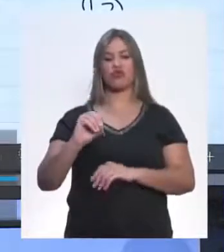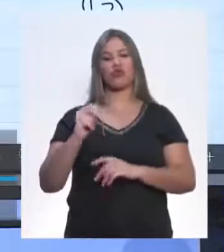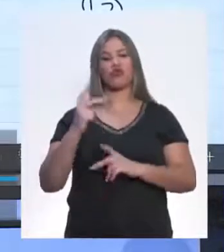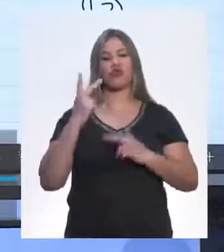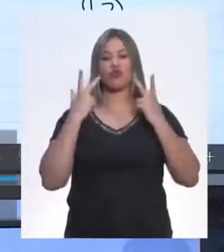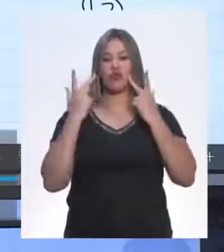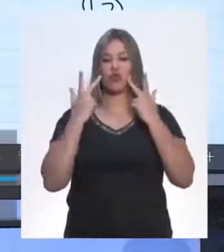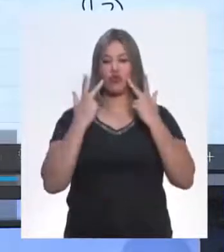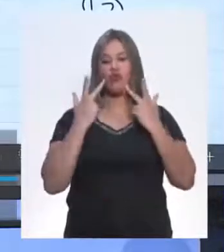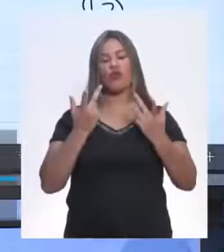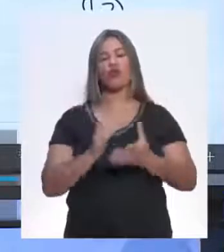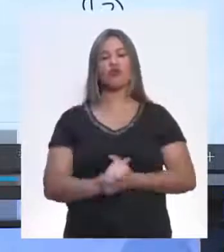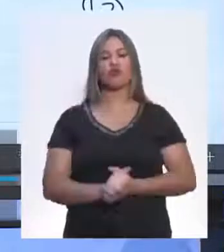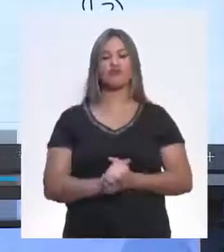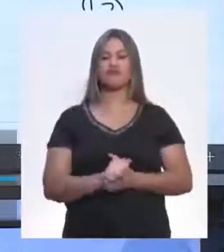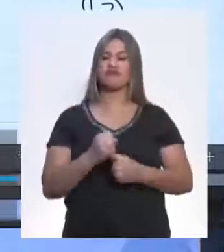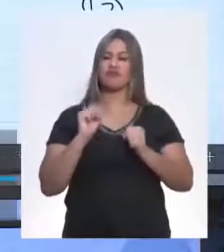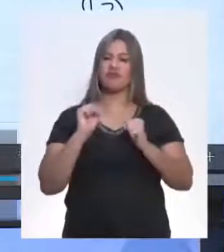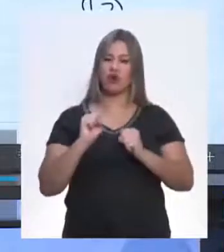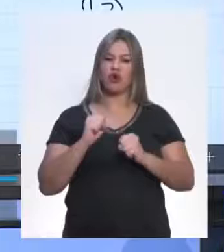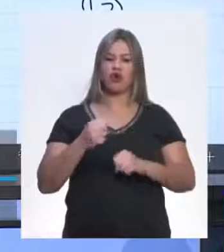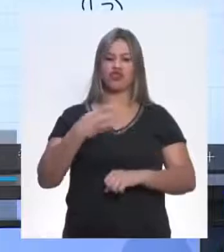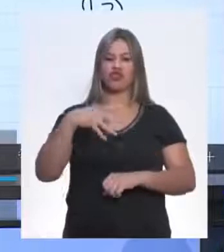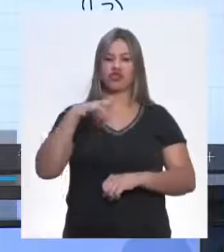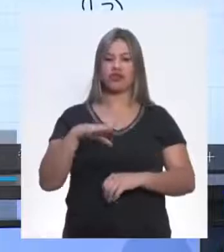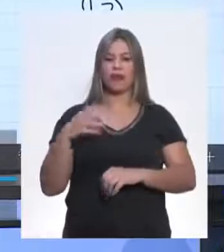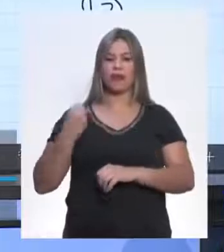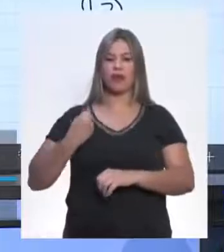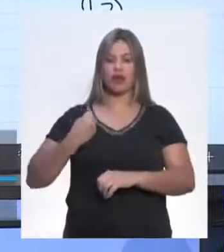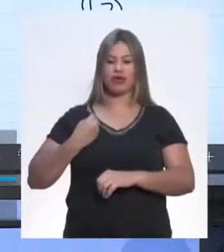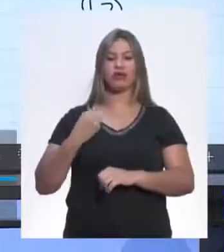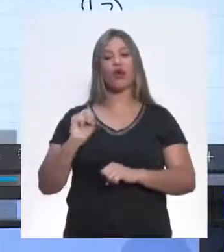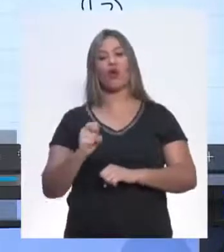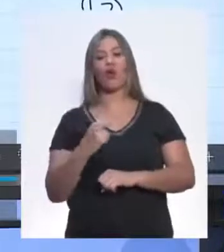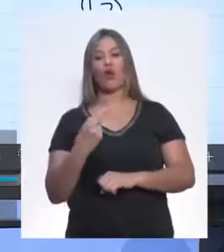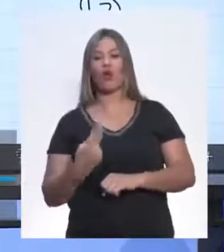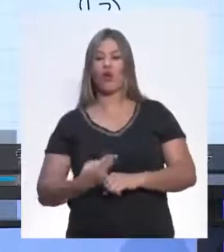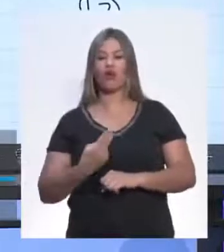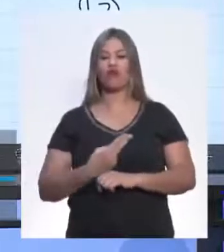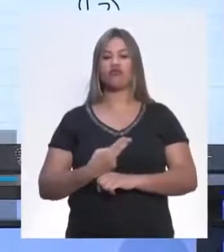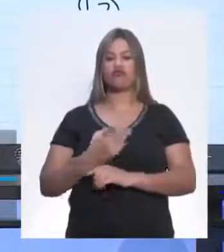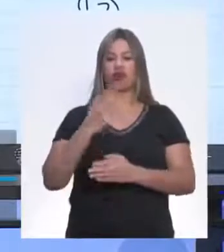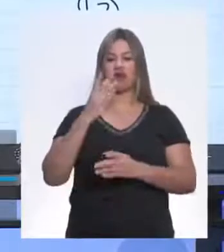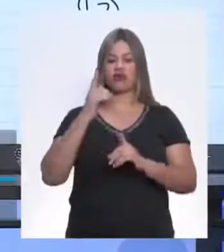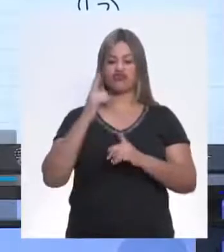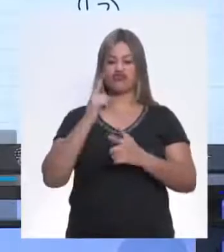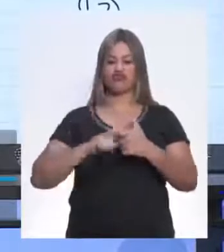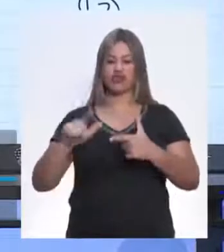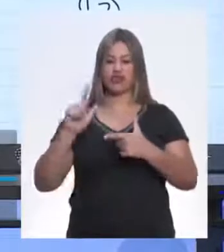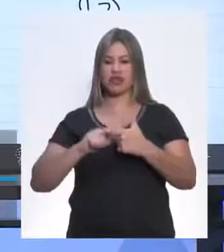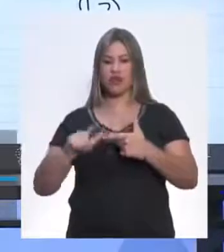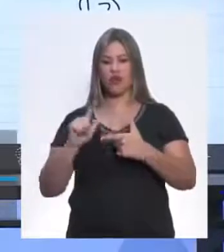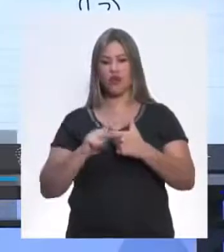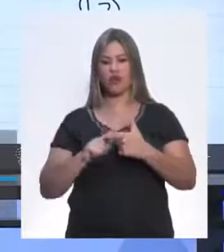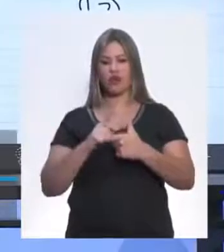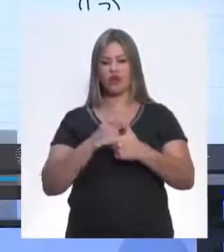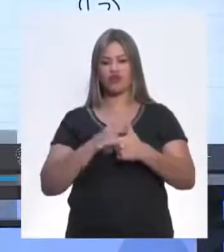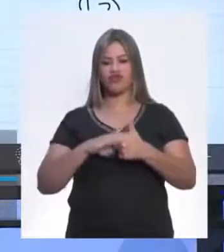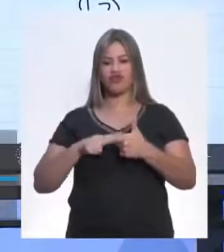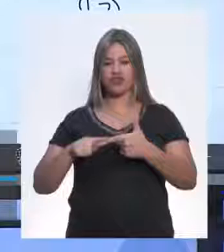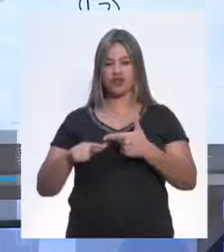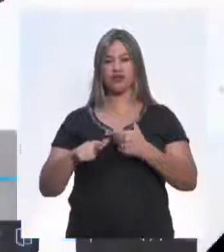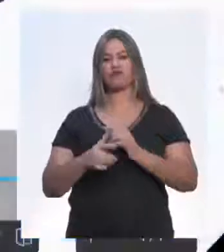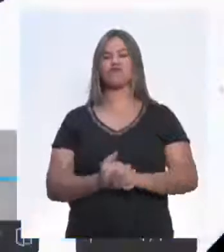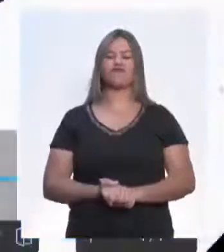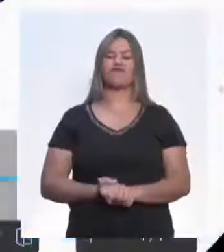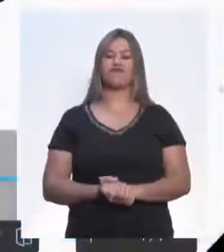se você fizer lá na divisão das barras, digamos assim, você também consegue. Então, vamos tentar fazer o seguinte. Vou tentar mostrar